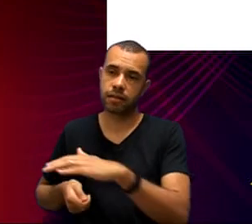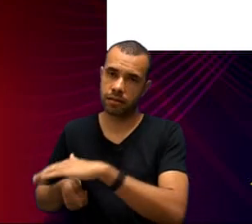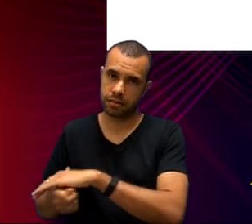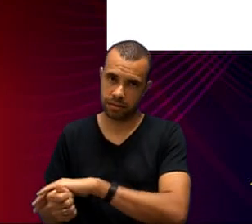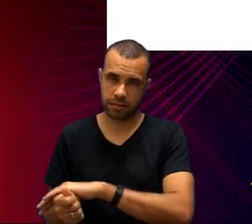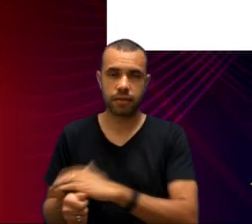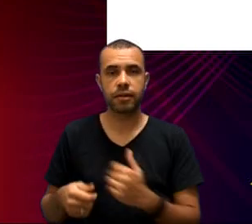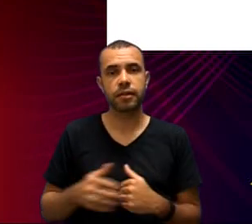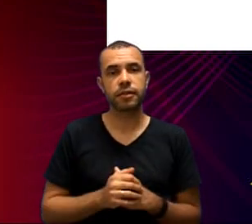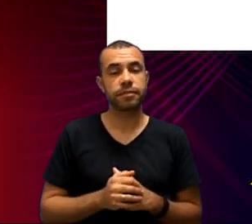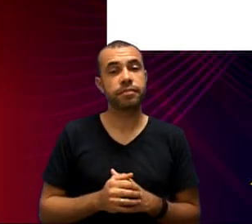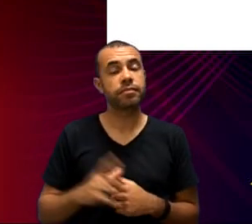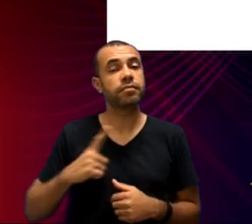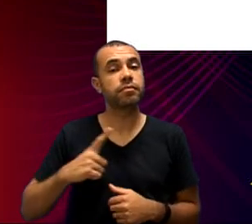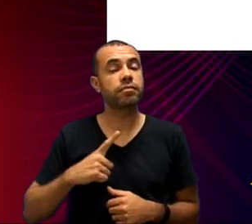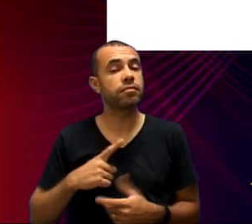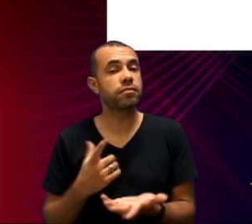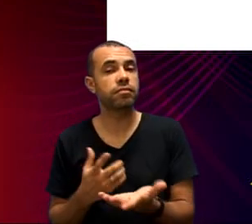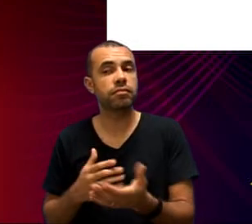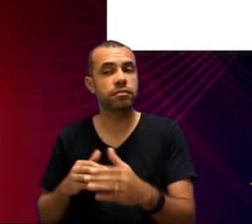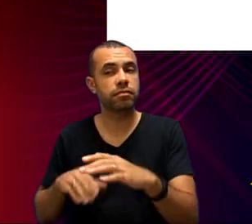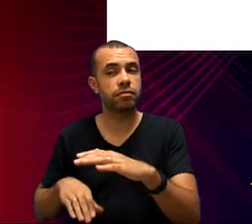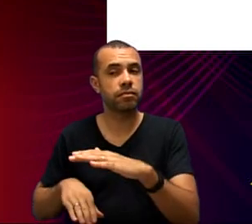temos dentro da Secretaria da Fazenda